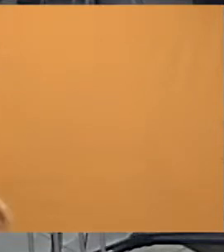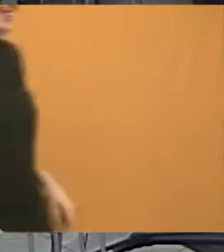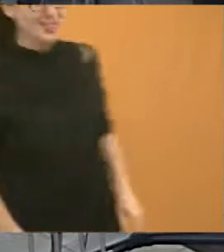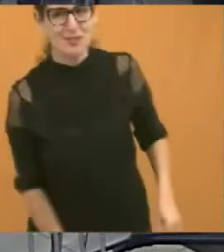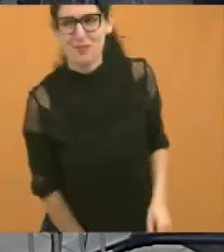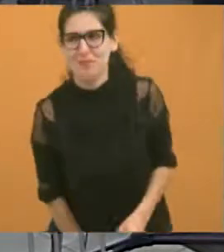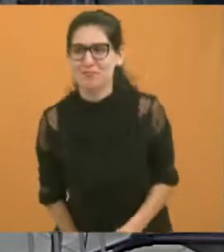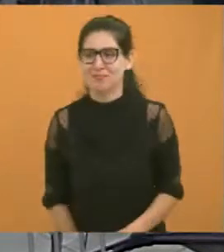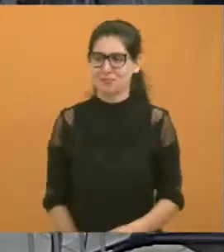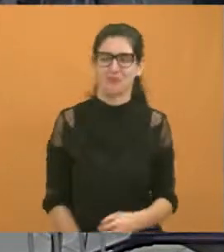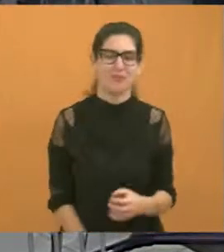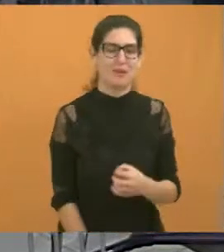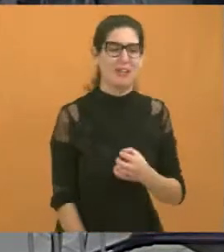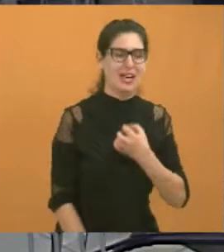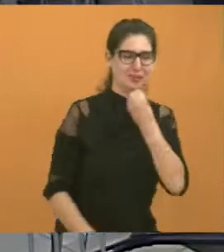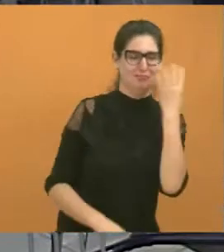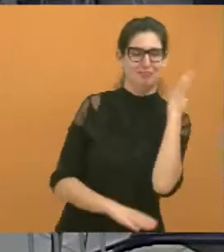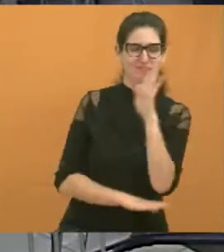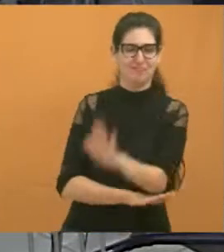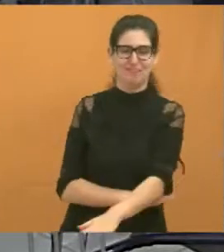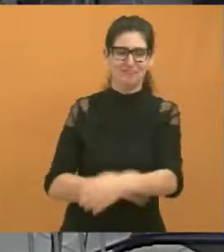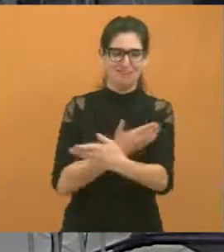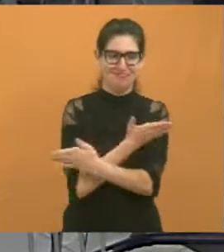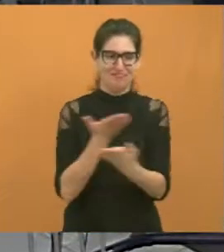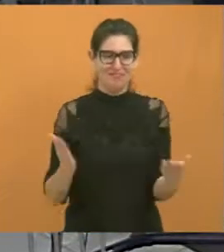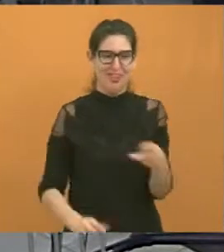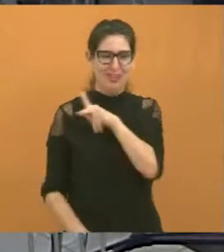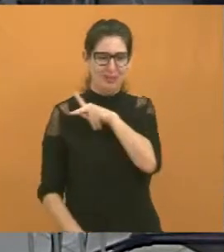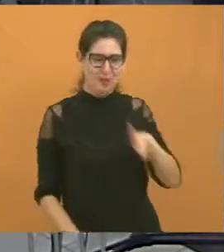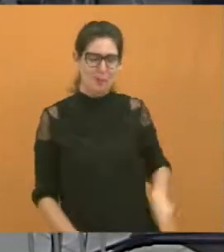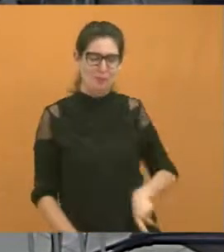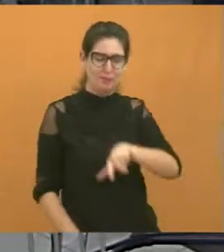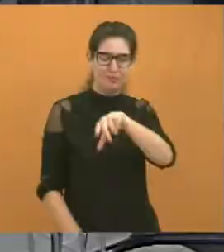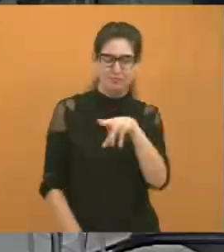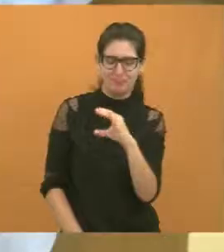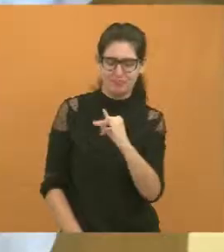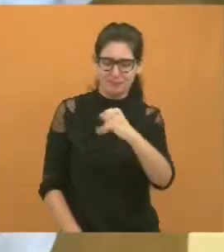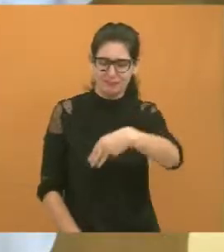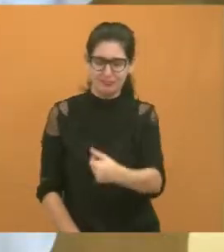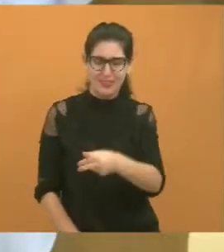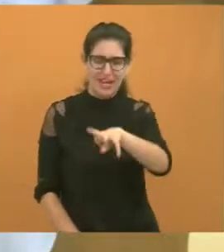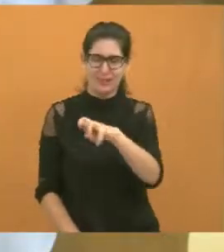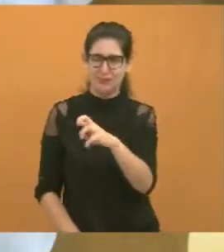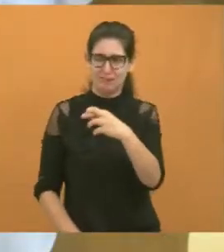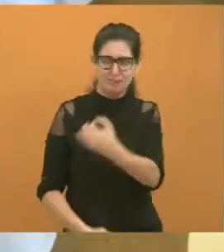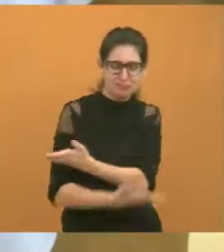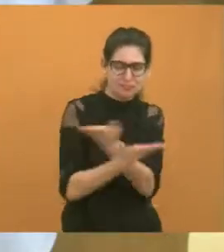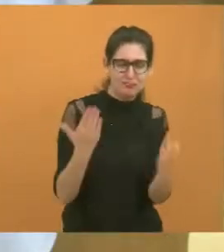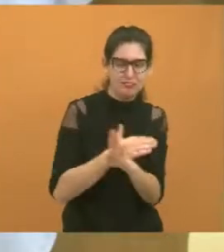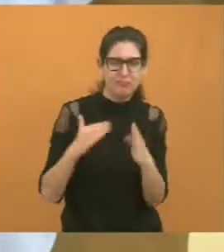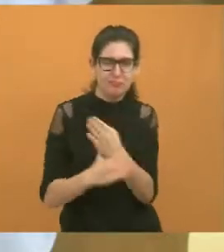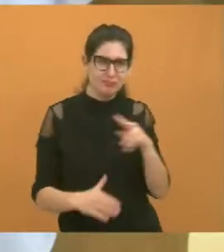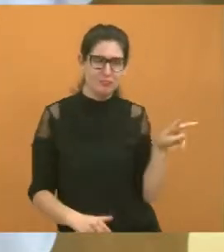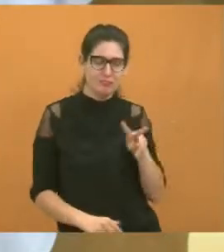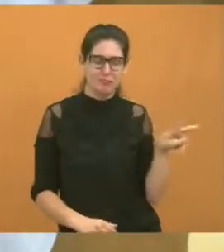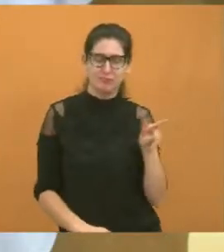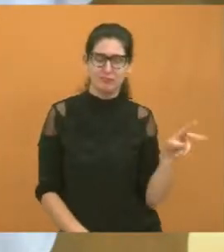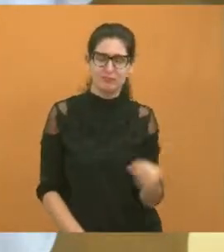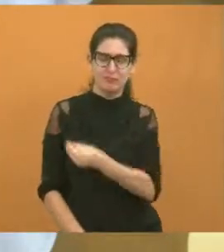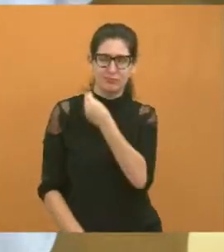Boa tarde a todos, boa tarde, senhorita presidente, vereadora Lucimar Ponciano, membros da mesa, senhores vereadores aqui